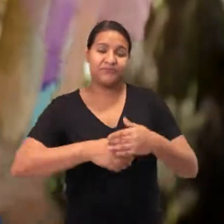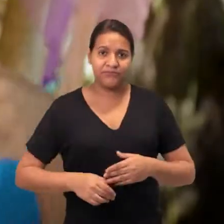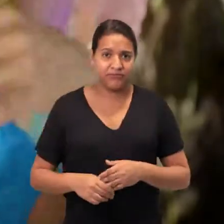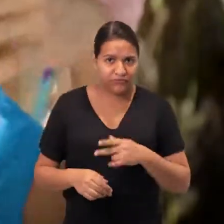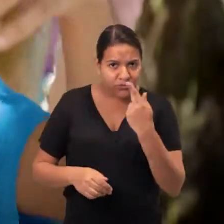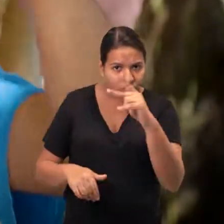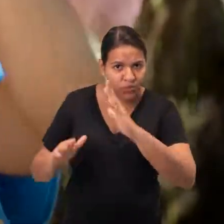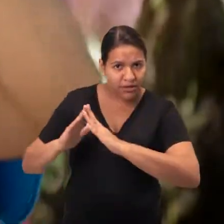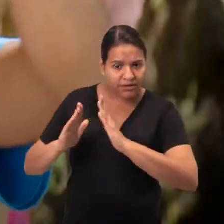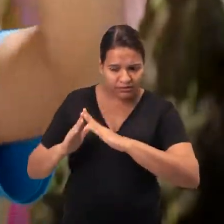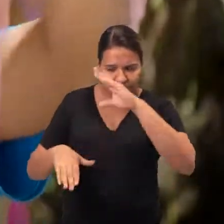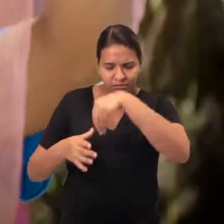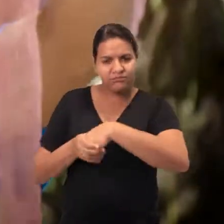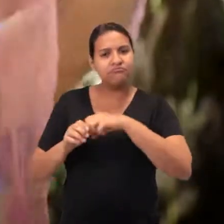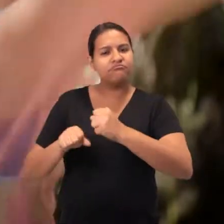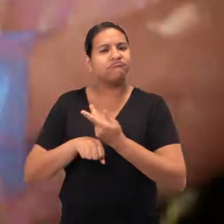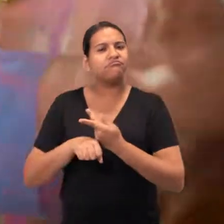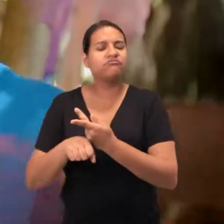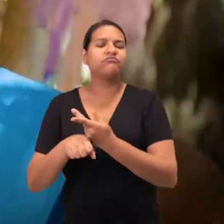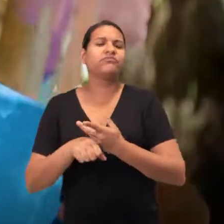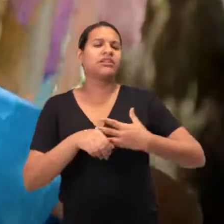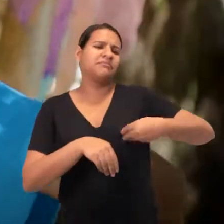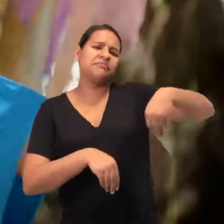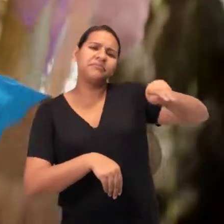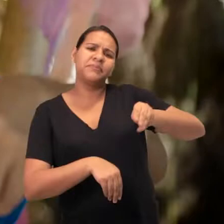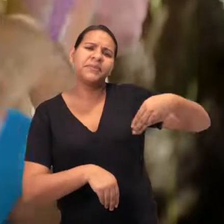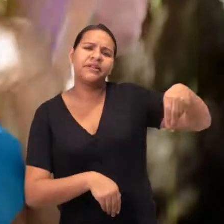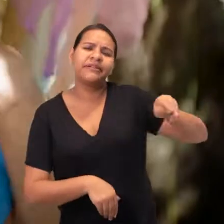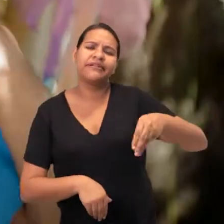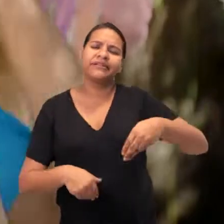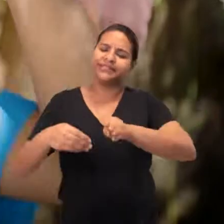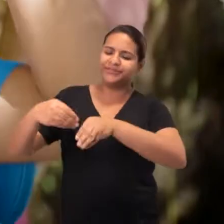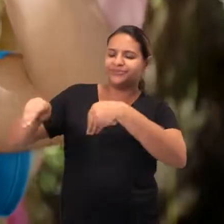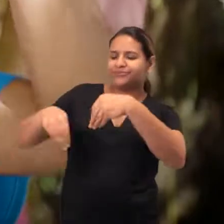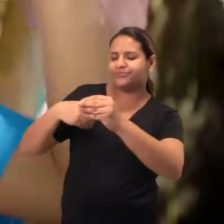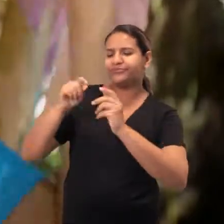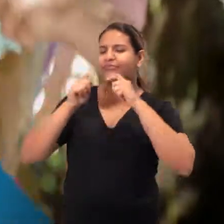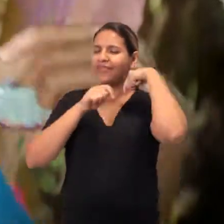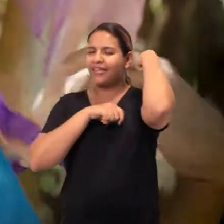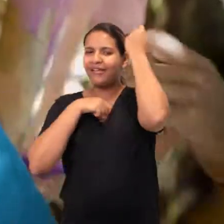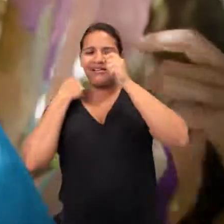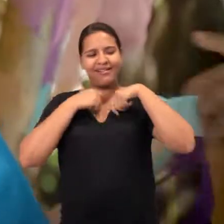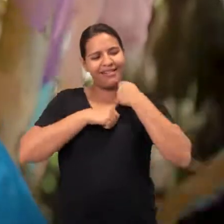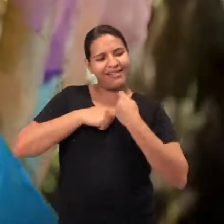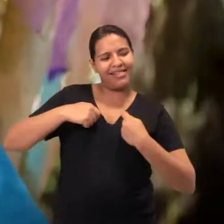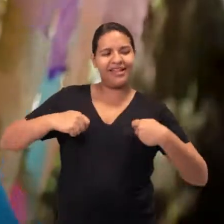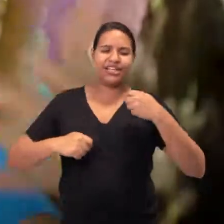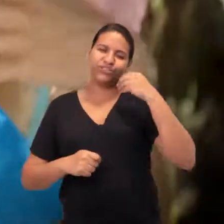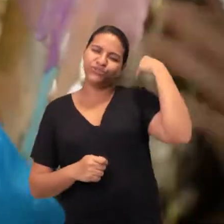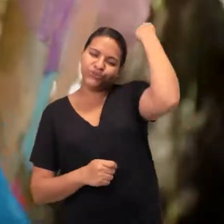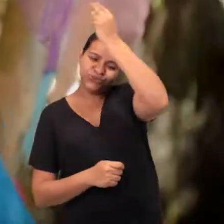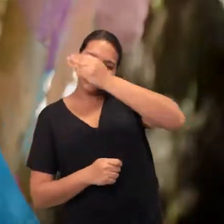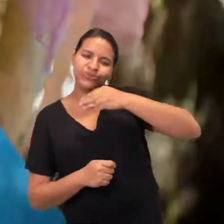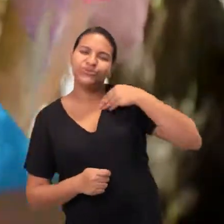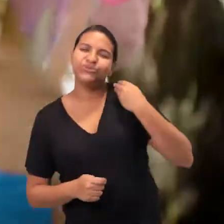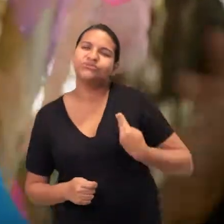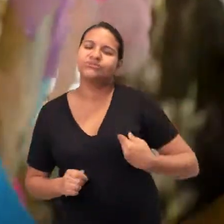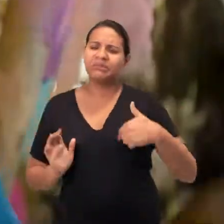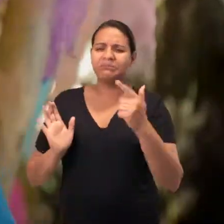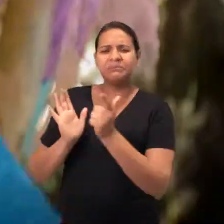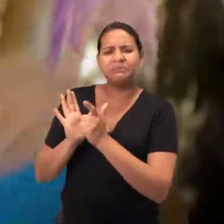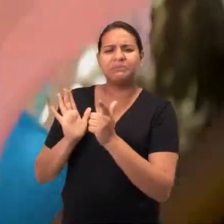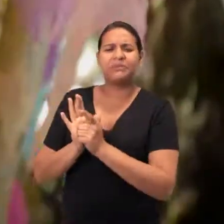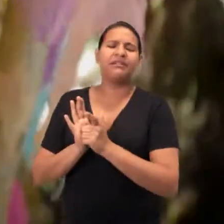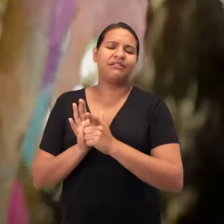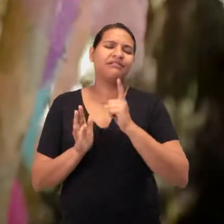na casa de vocês, ó, panos, lenços, tiras, fitas, papéis, o que